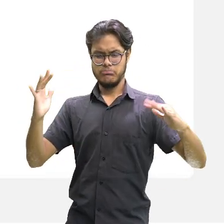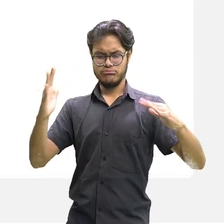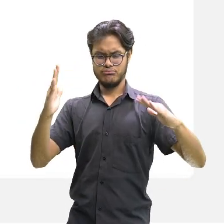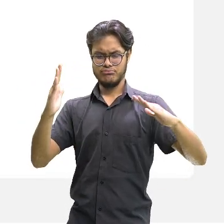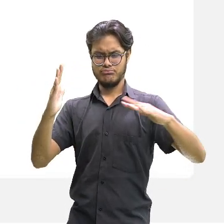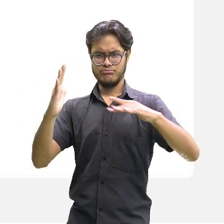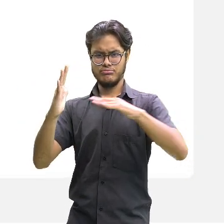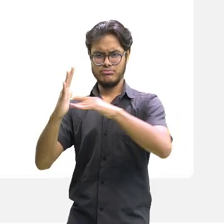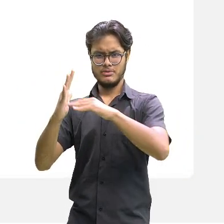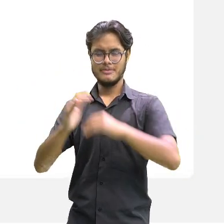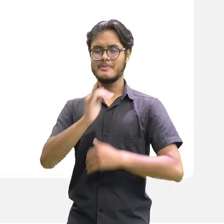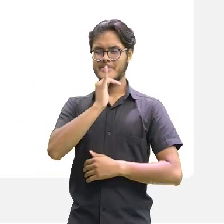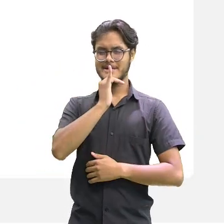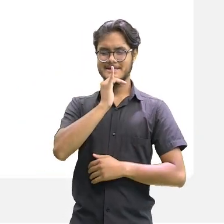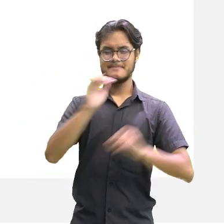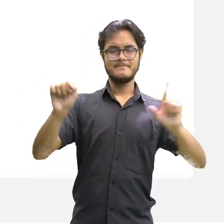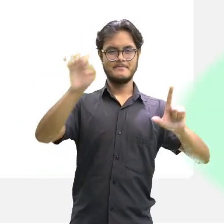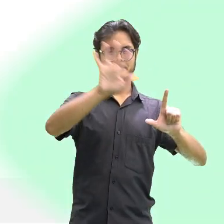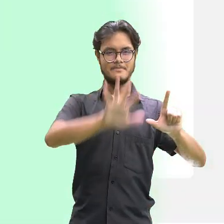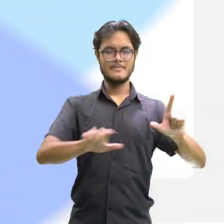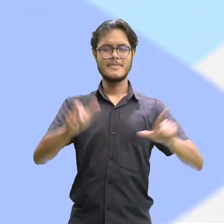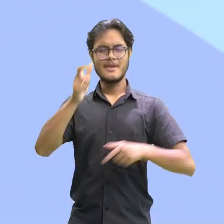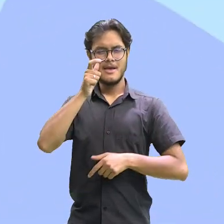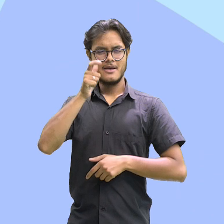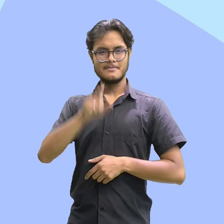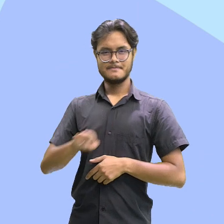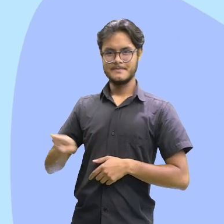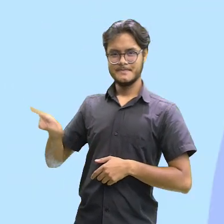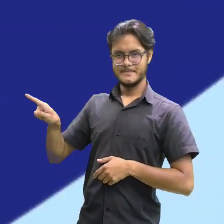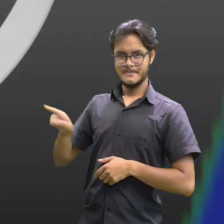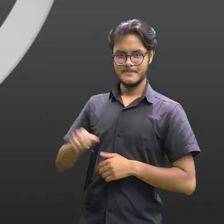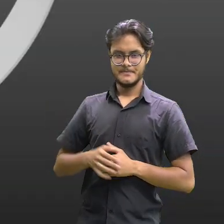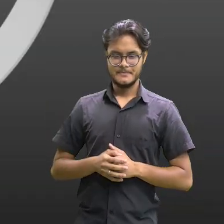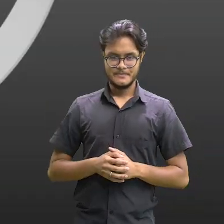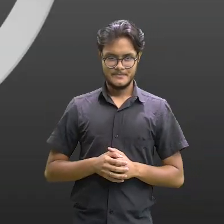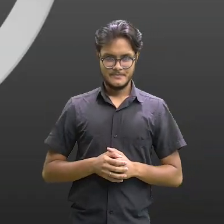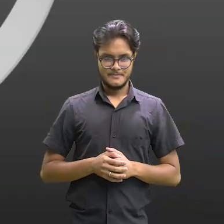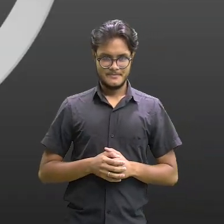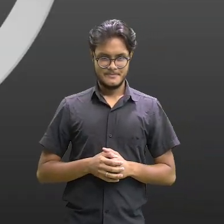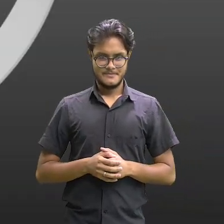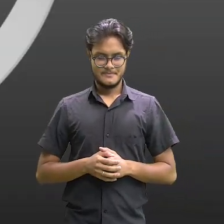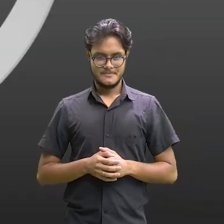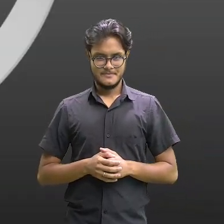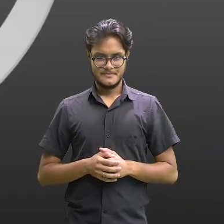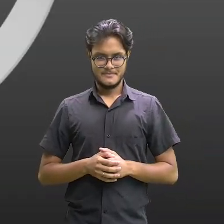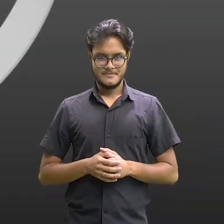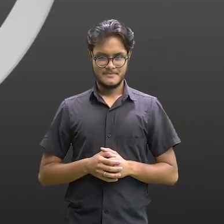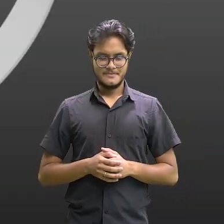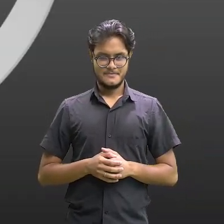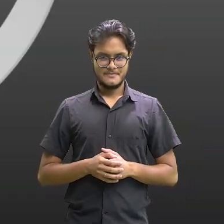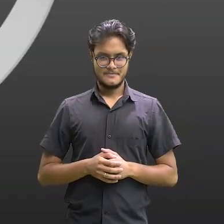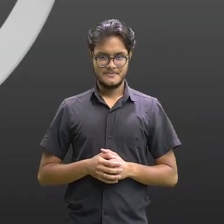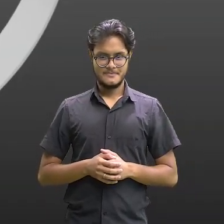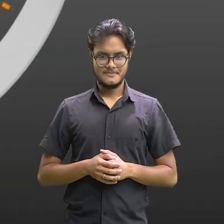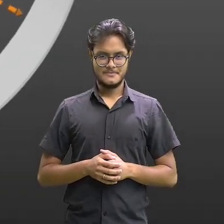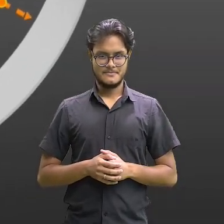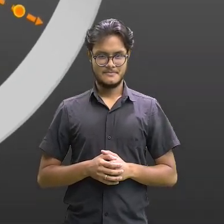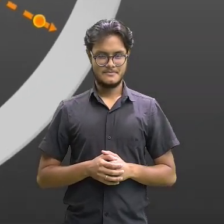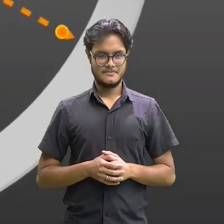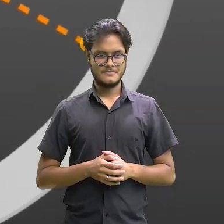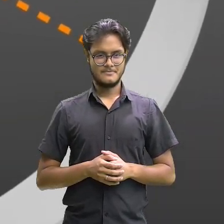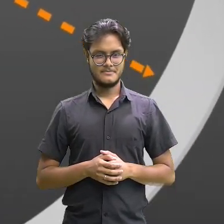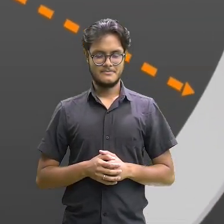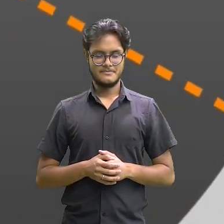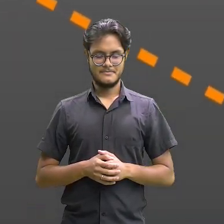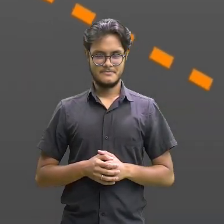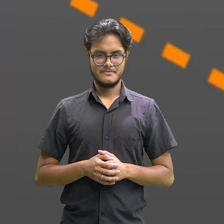chamar a animação aqui, para a gente colocar e você entender melhor. Então, olha só, pessoal, na nossa animação ele pegou aí o elemento